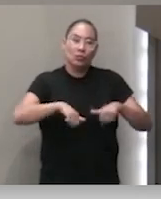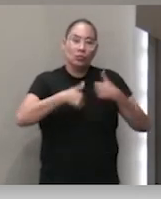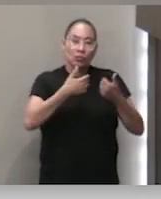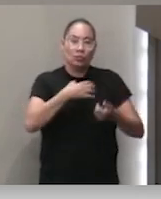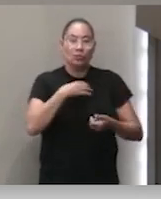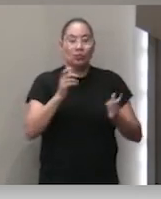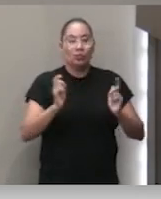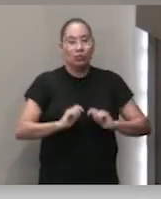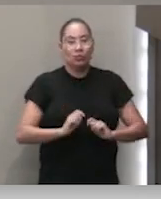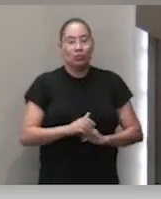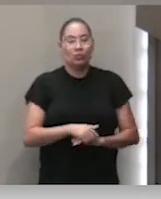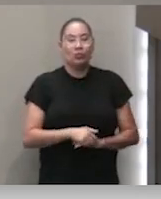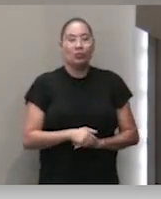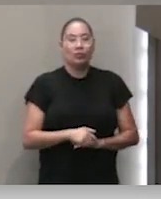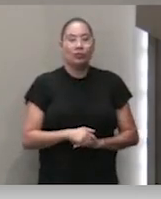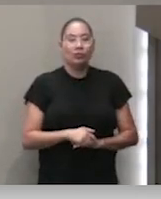possível.